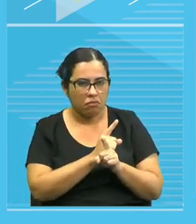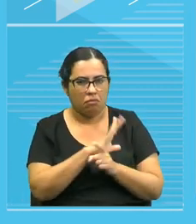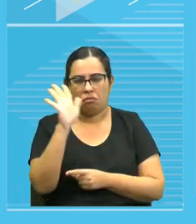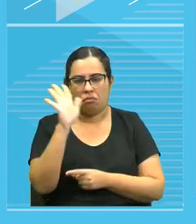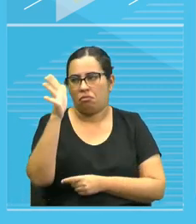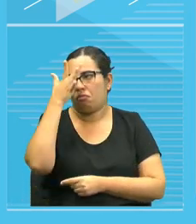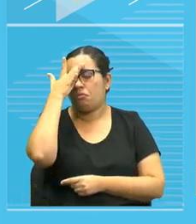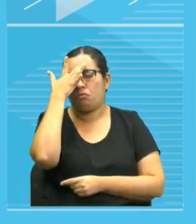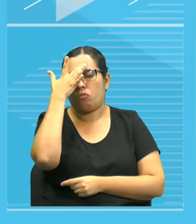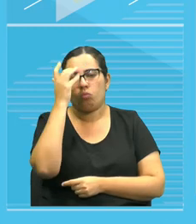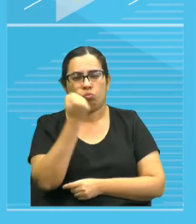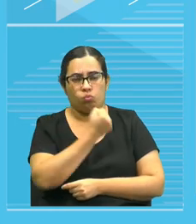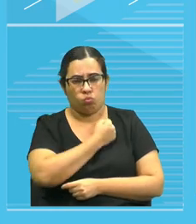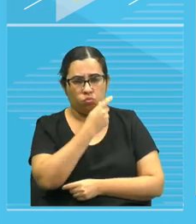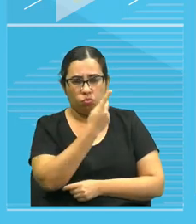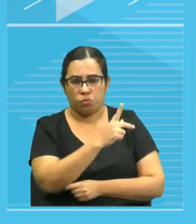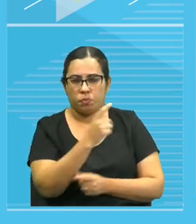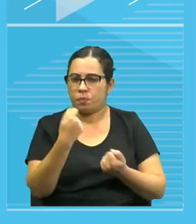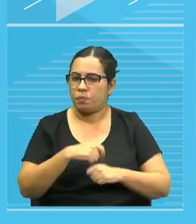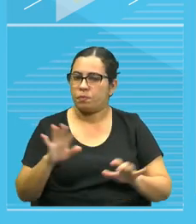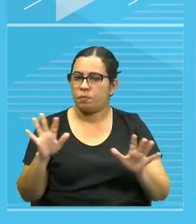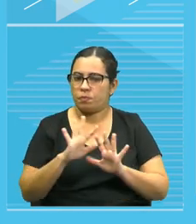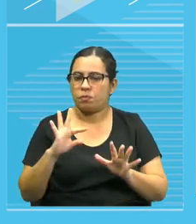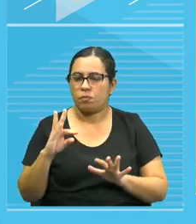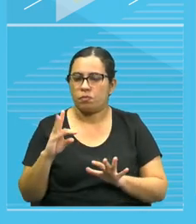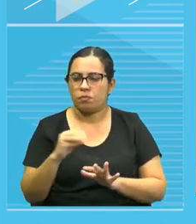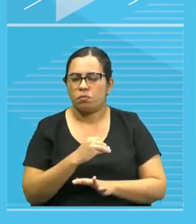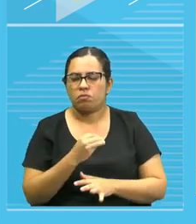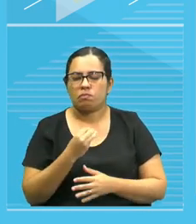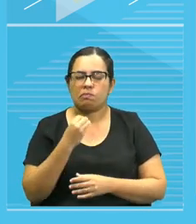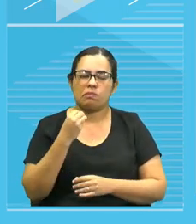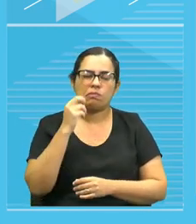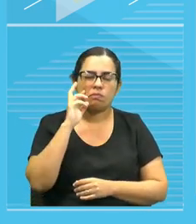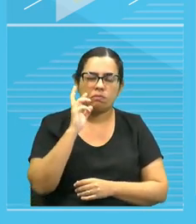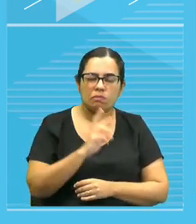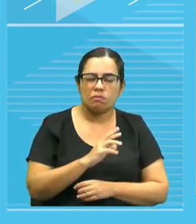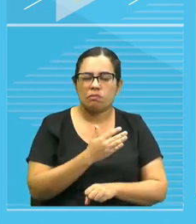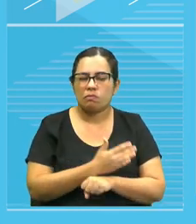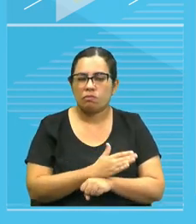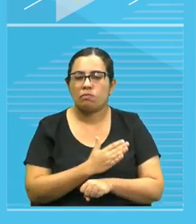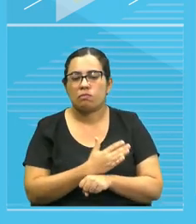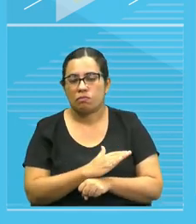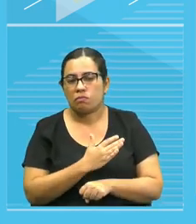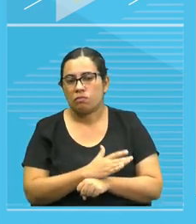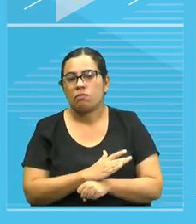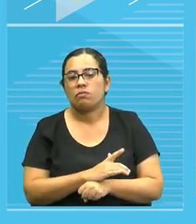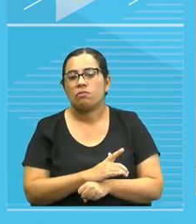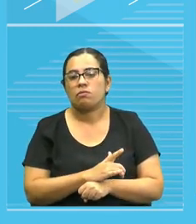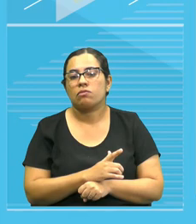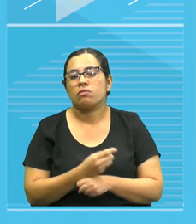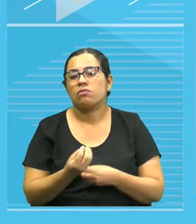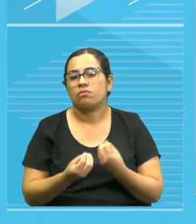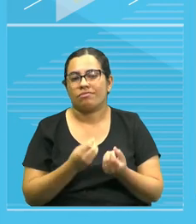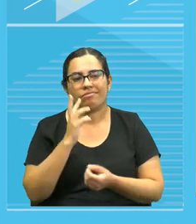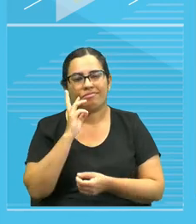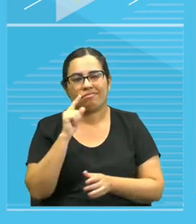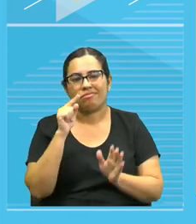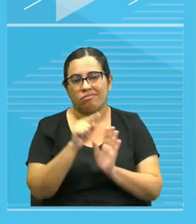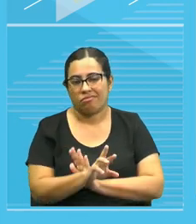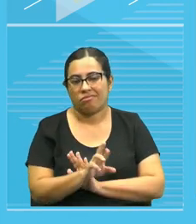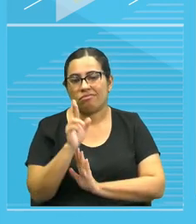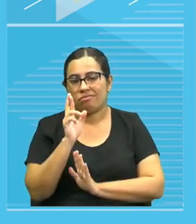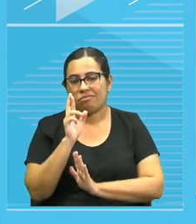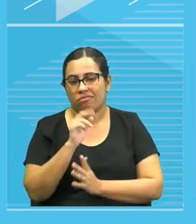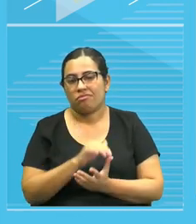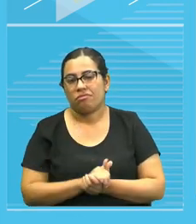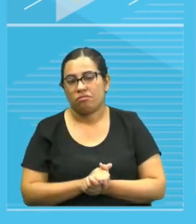dar corar nada são todos os valores experimentais aonde são fornecidos na questão agora